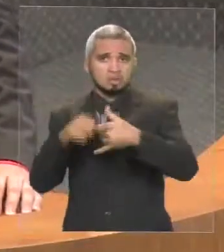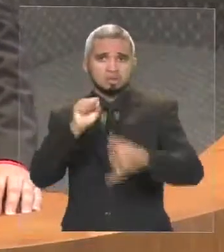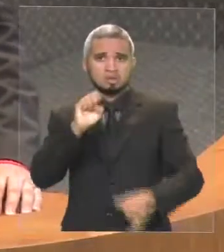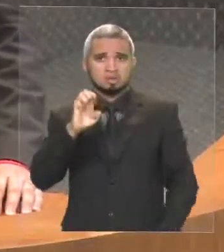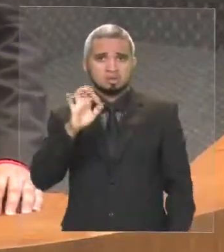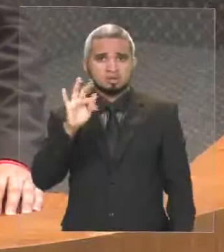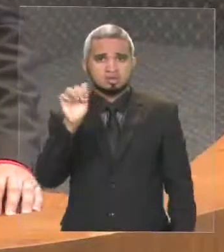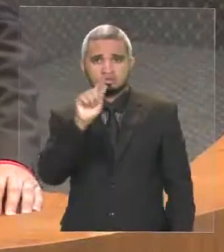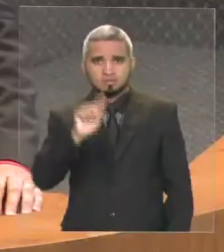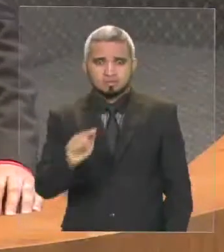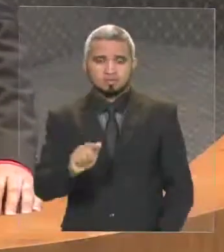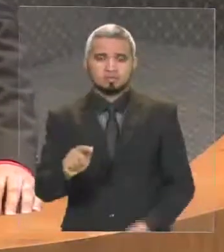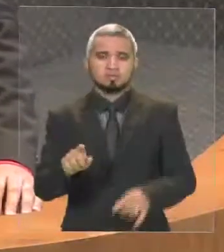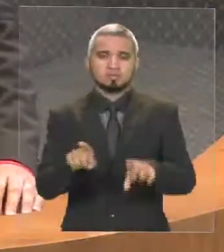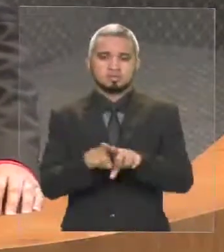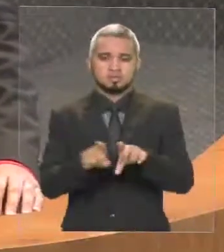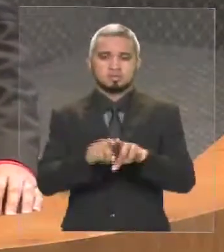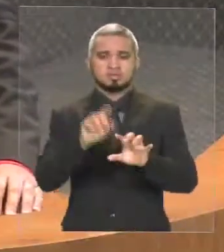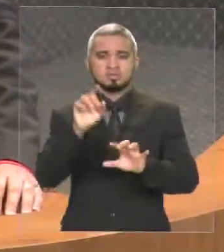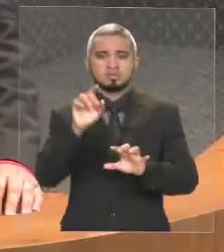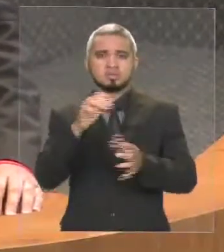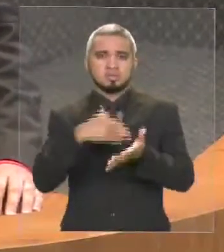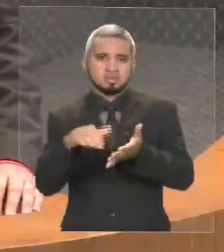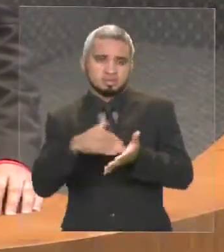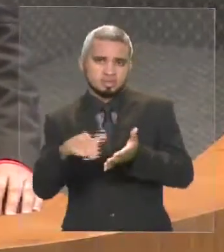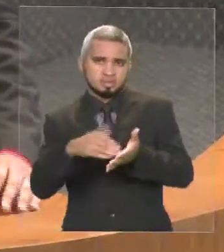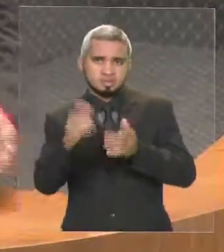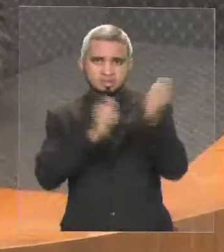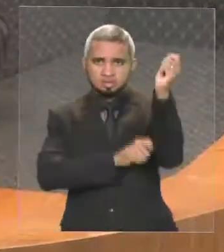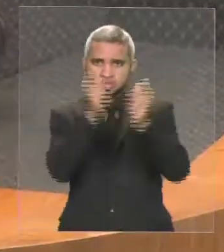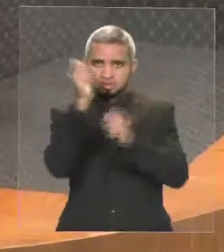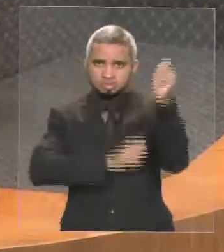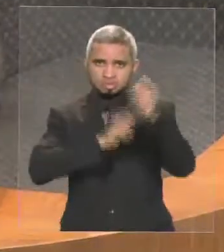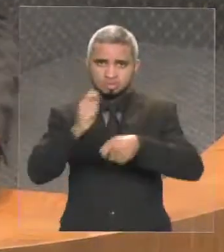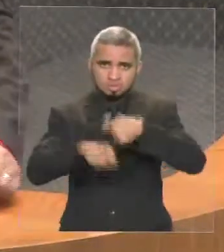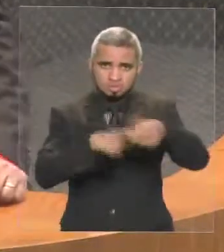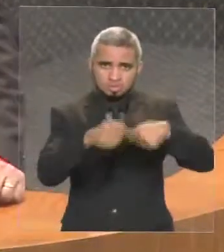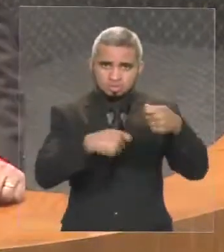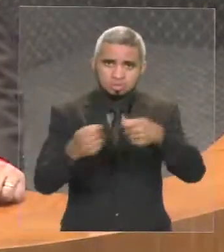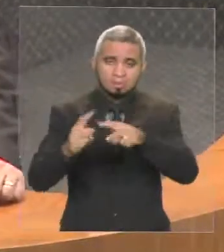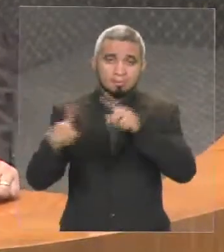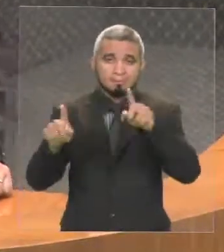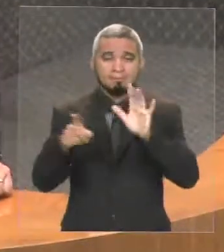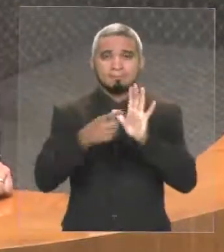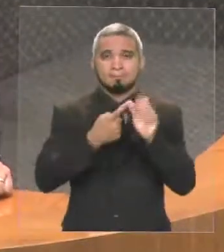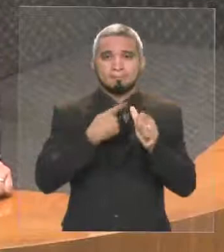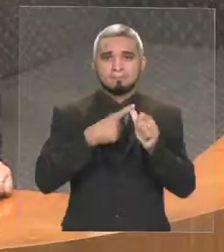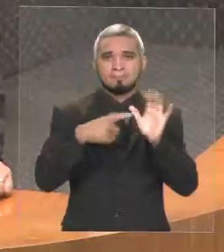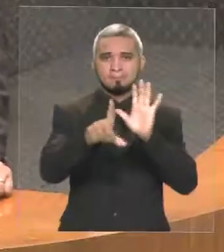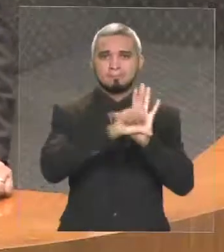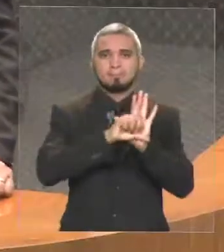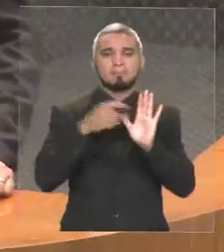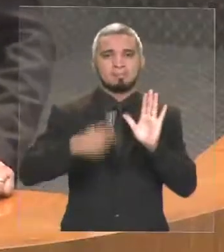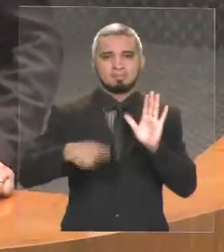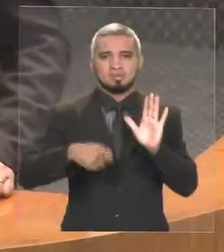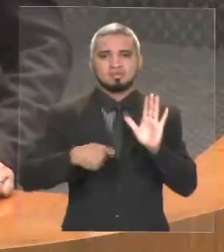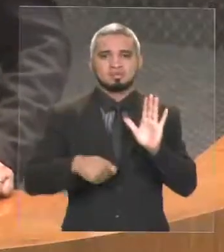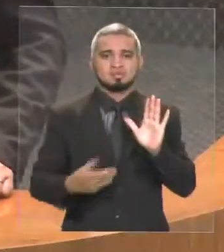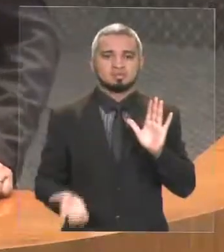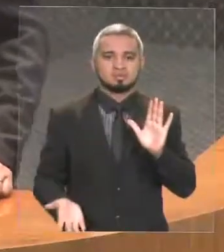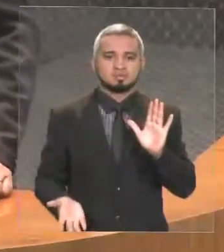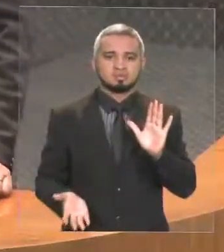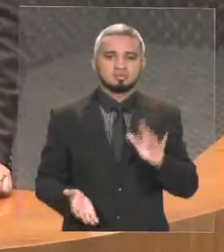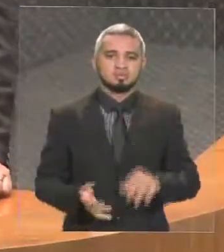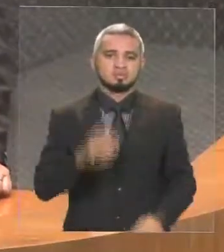Comércio e precisam de ter um reforço de legislação para poderem vir. Deputado Antônio Pereira, os